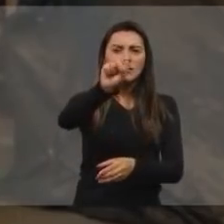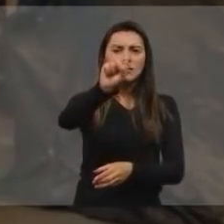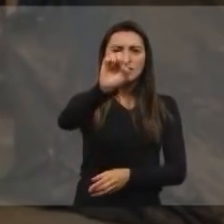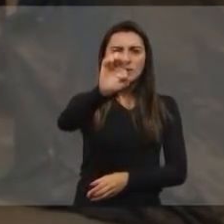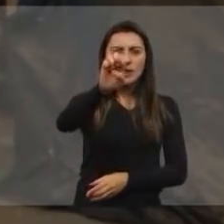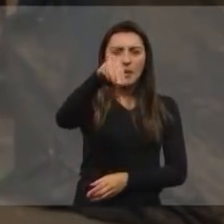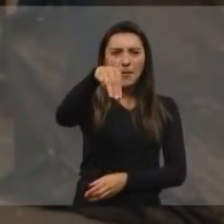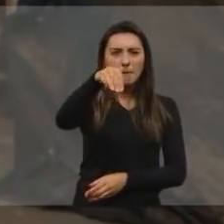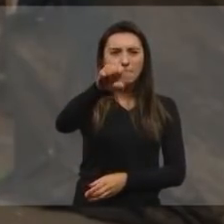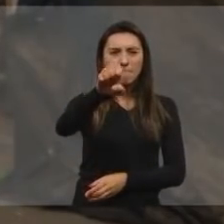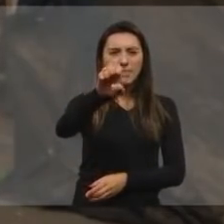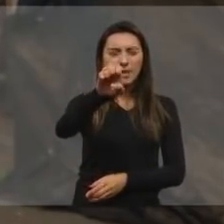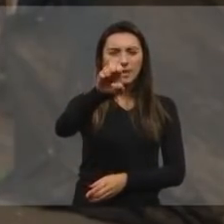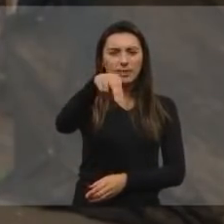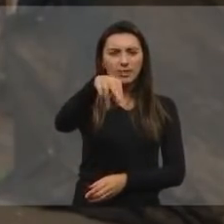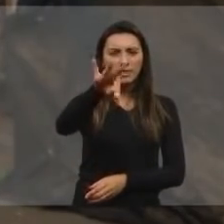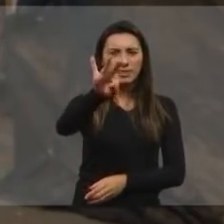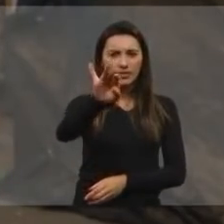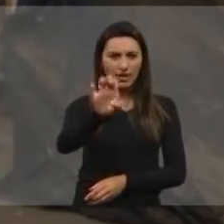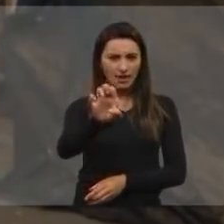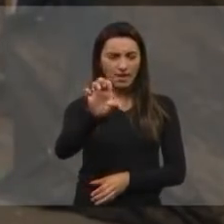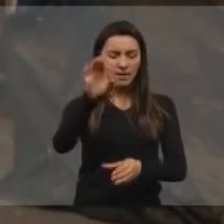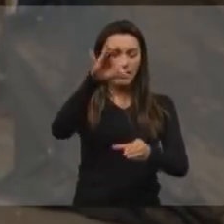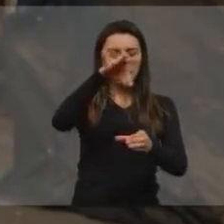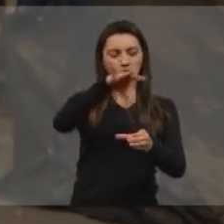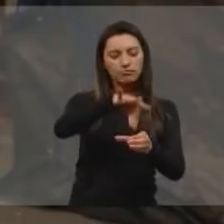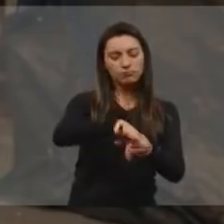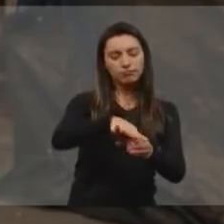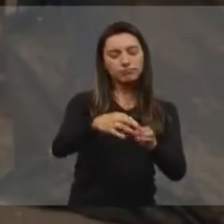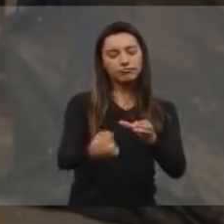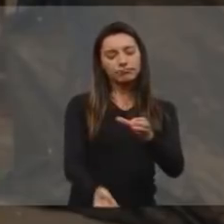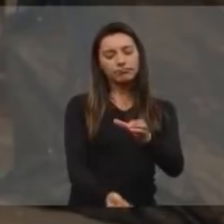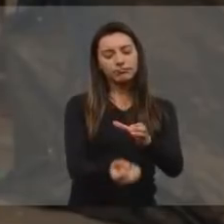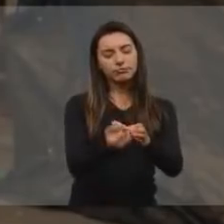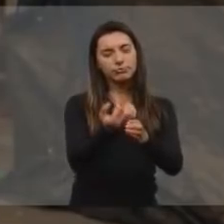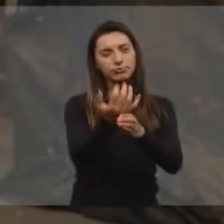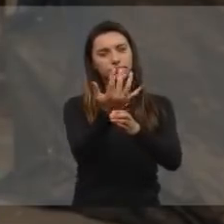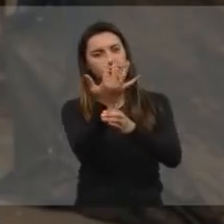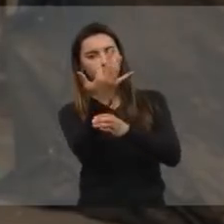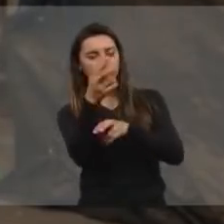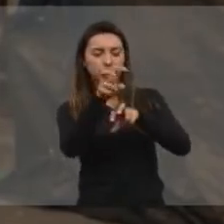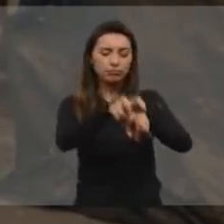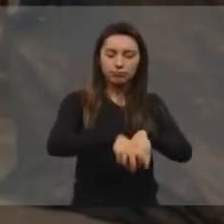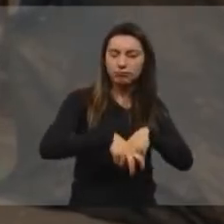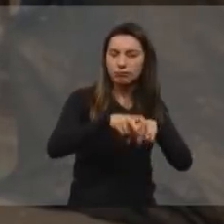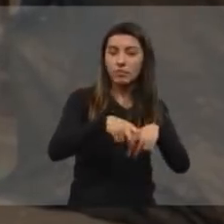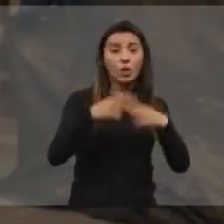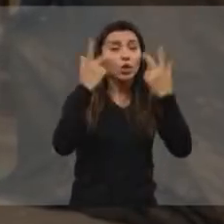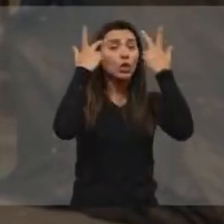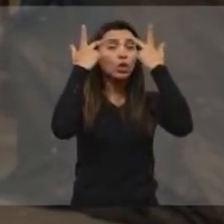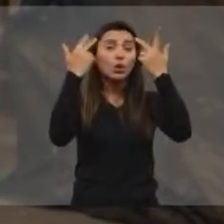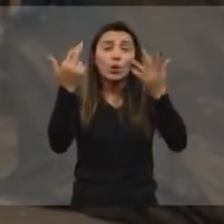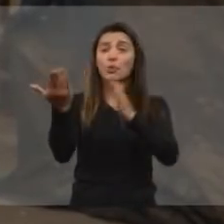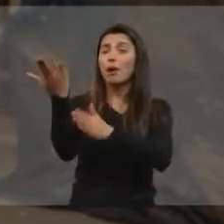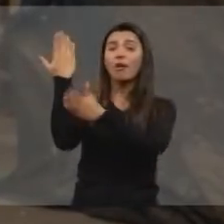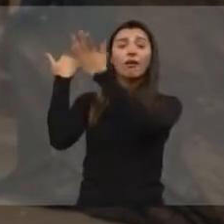o senhor fala de frutos é algo que ele era muito comum